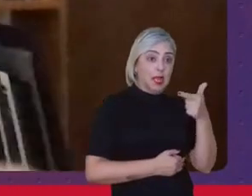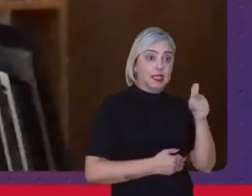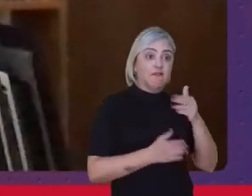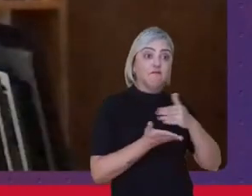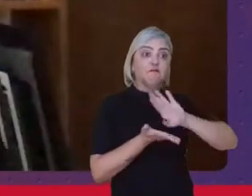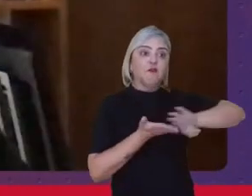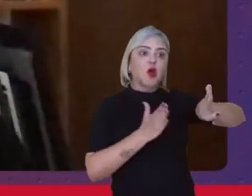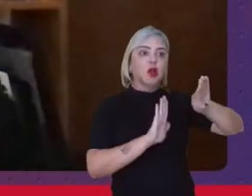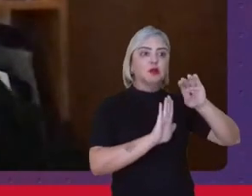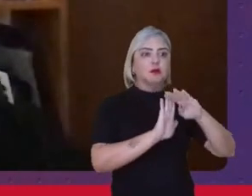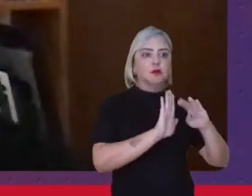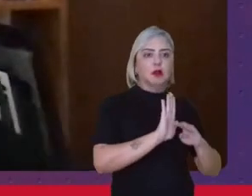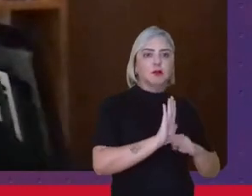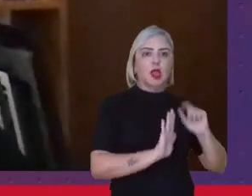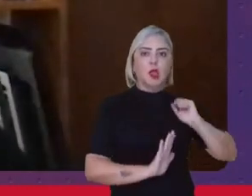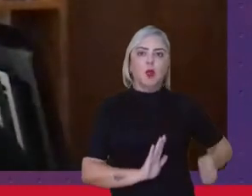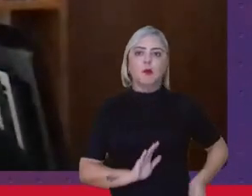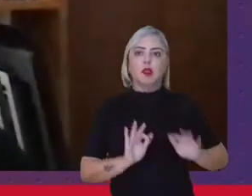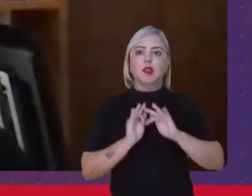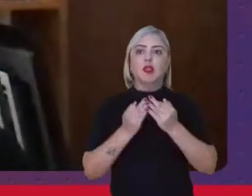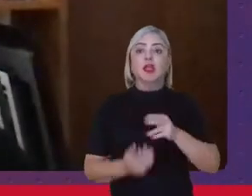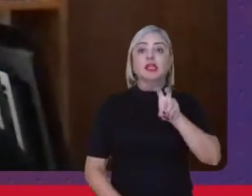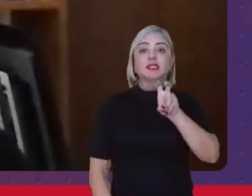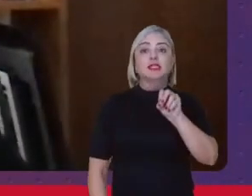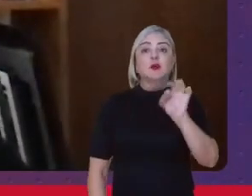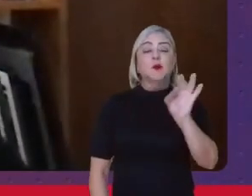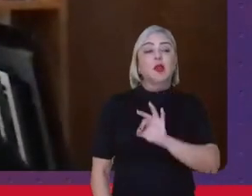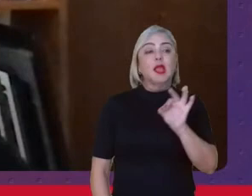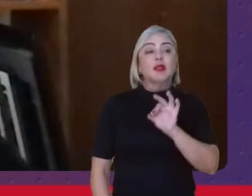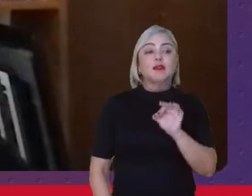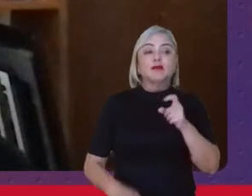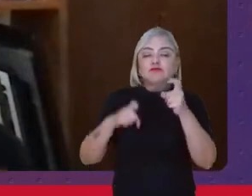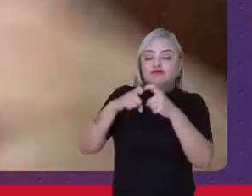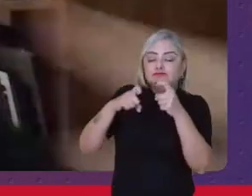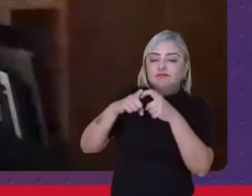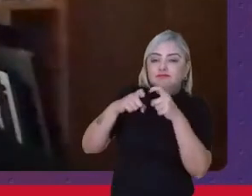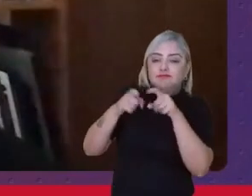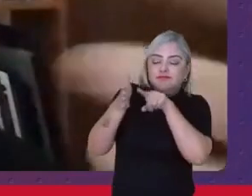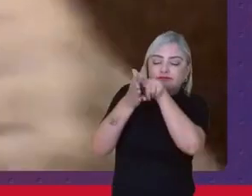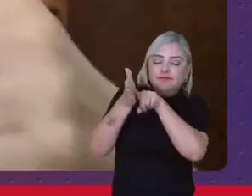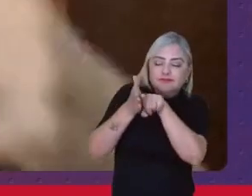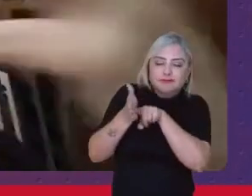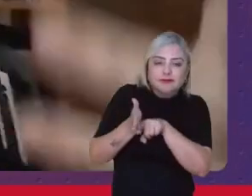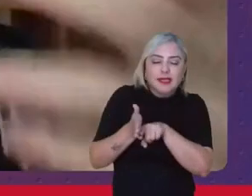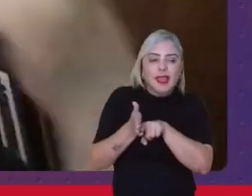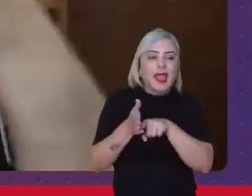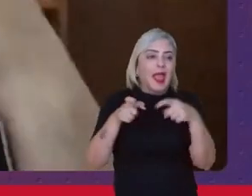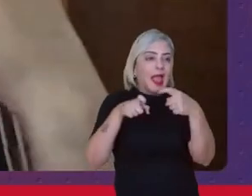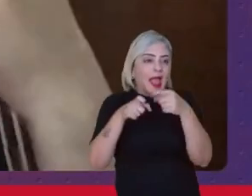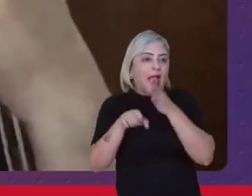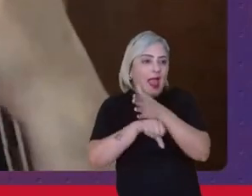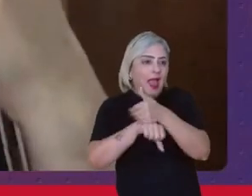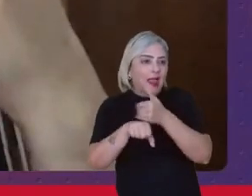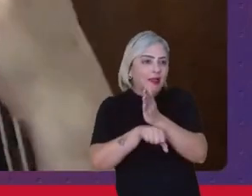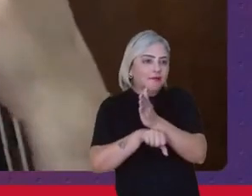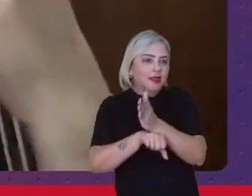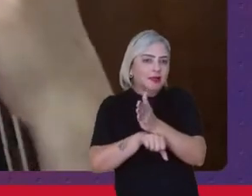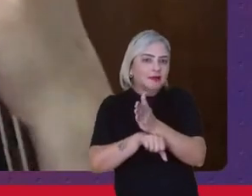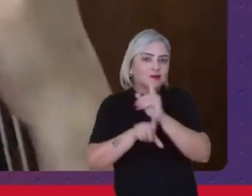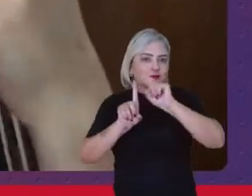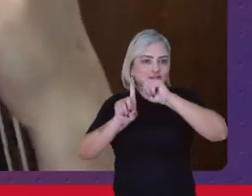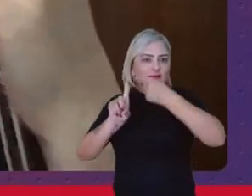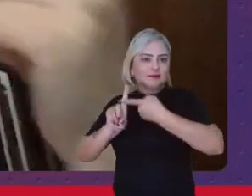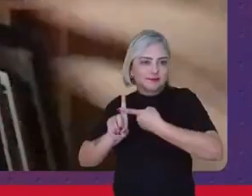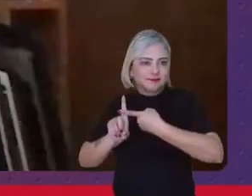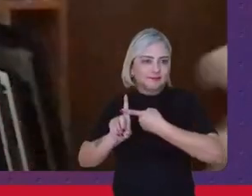Bolsa Família, a do Bolsa Família fez 50% mais consultas pré-natal, teve mais acesso à